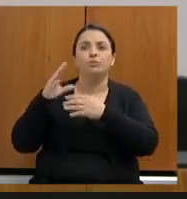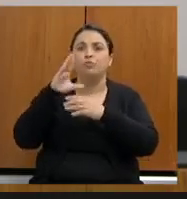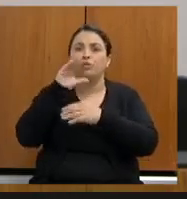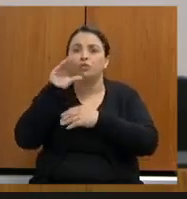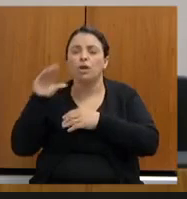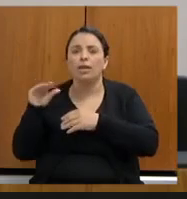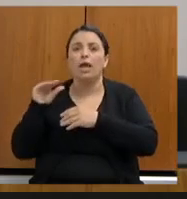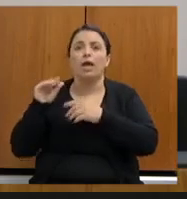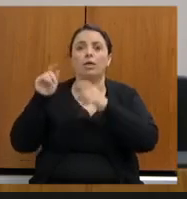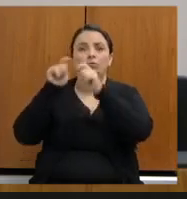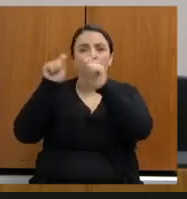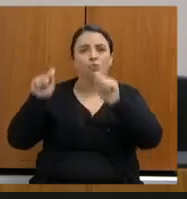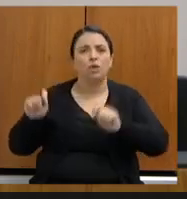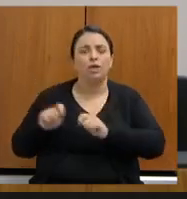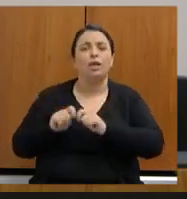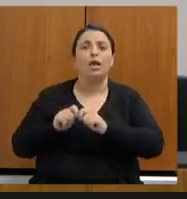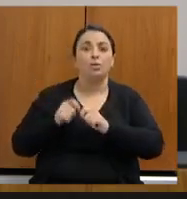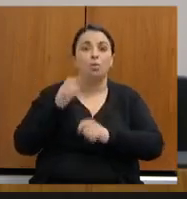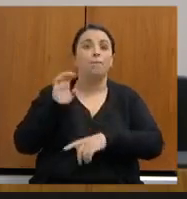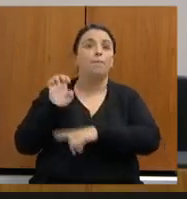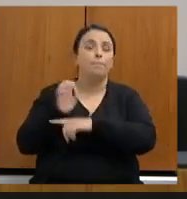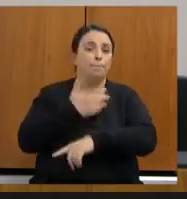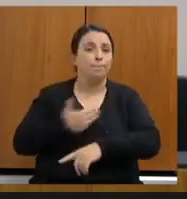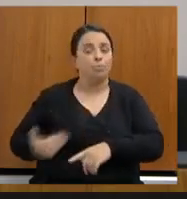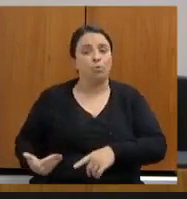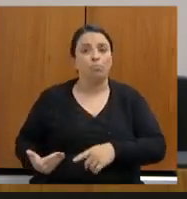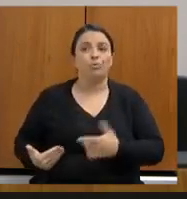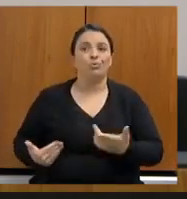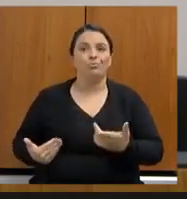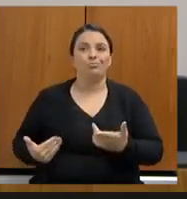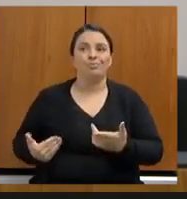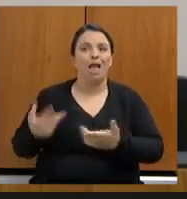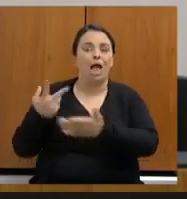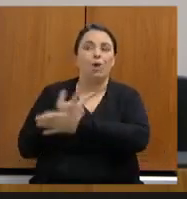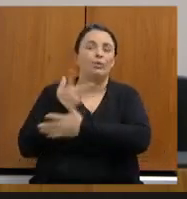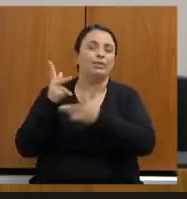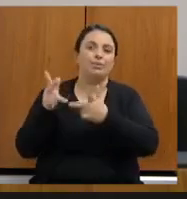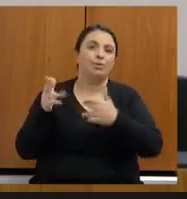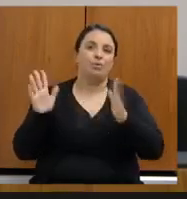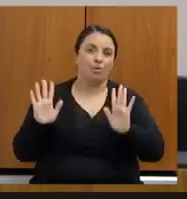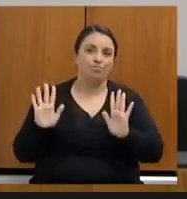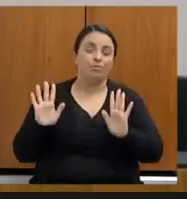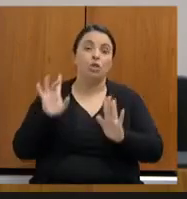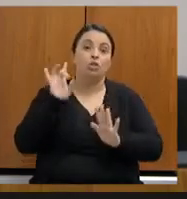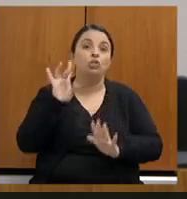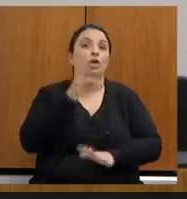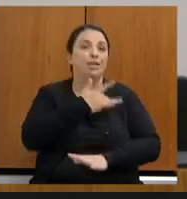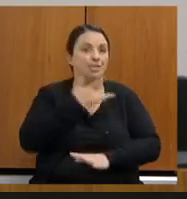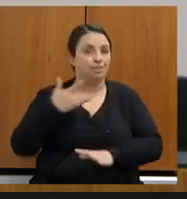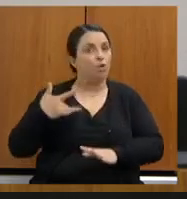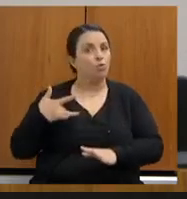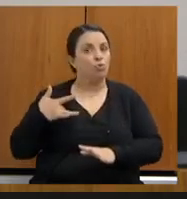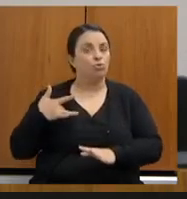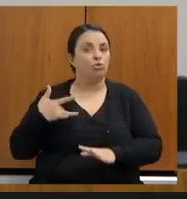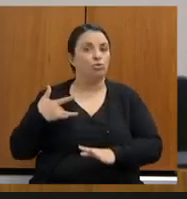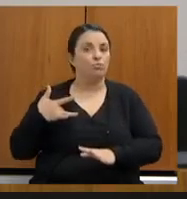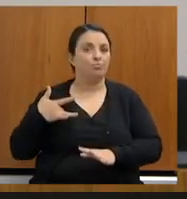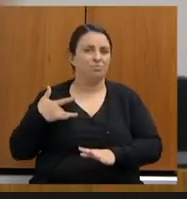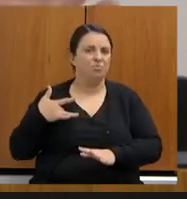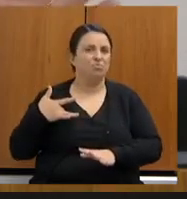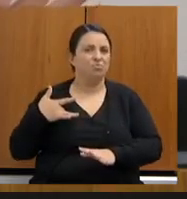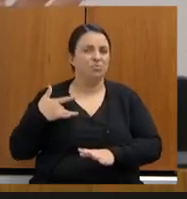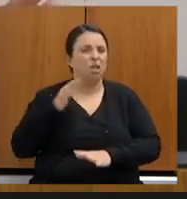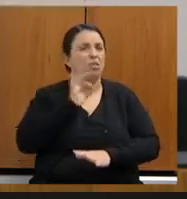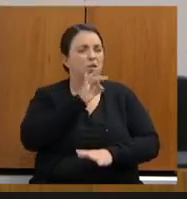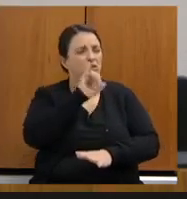público sofreu uma baixa tão grande né se eu não sou equivocado talvez apenas da Saúde Deputado João Leite que esteja que estejam